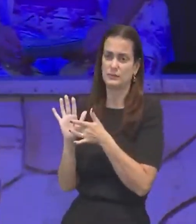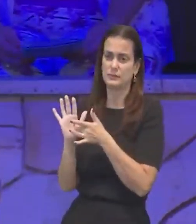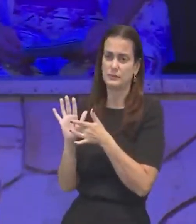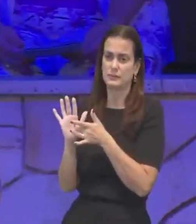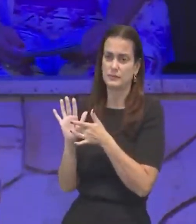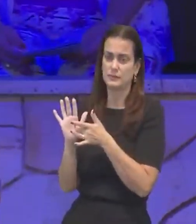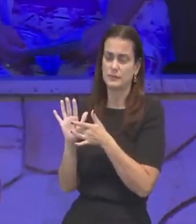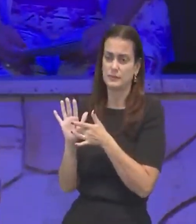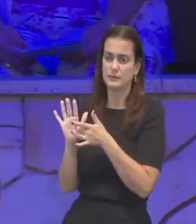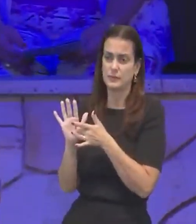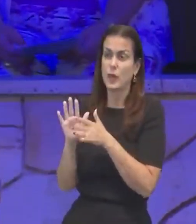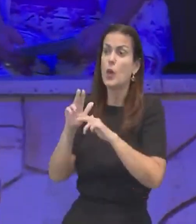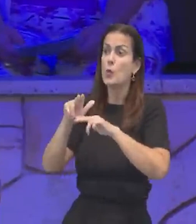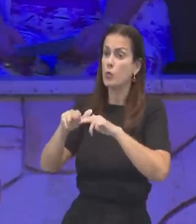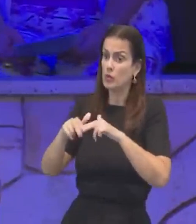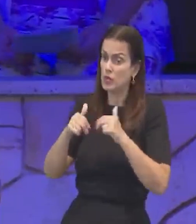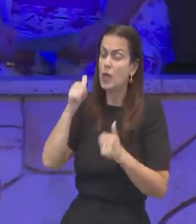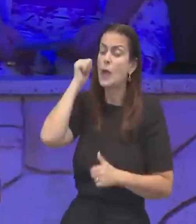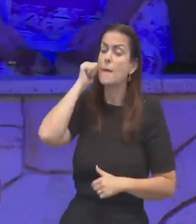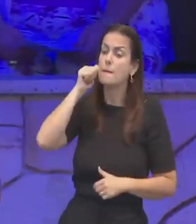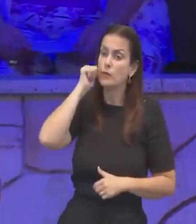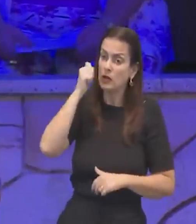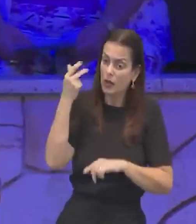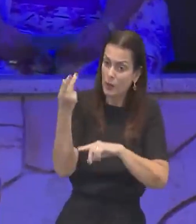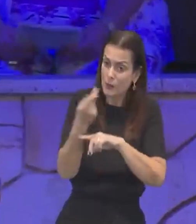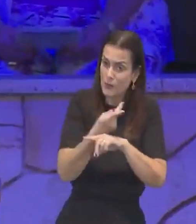E portanto a busca que essa mulher faz